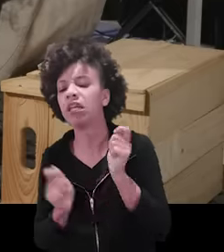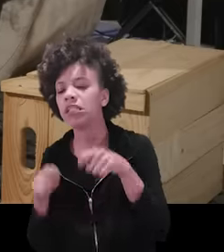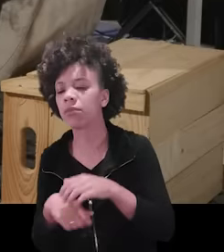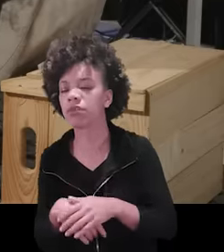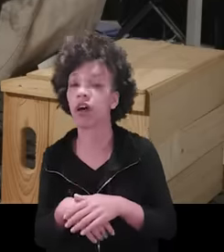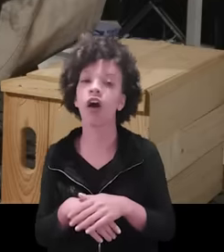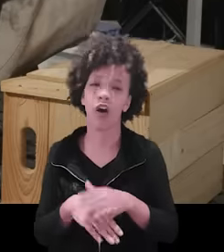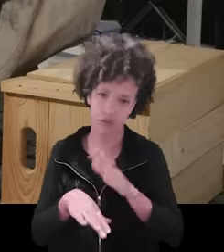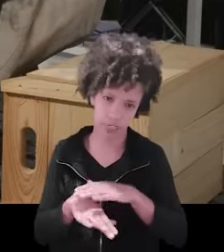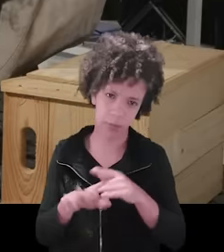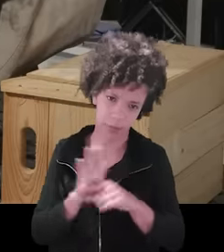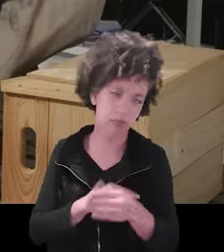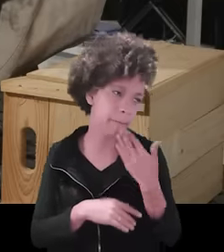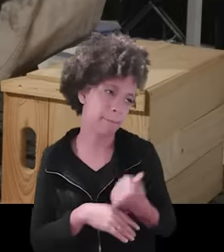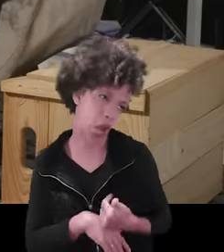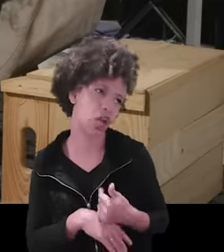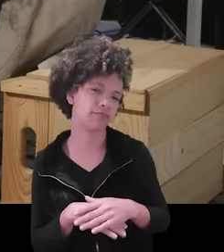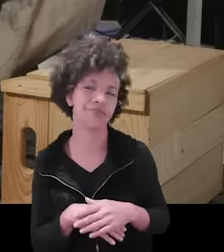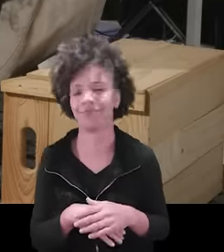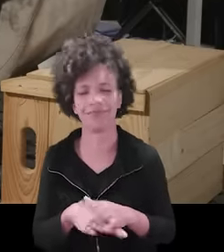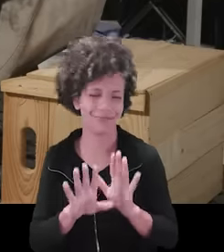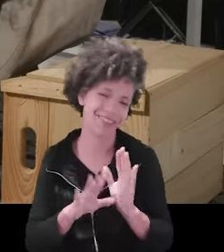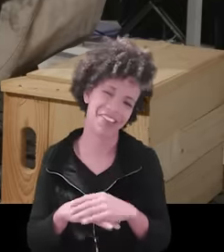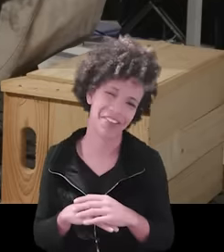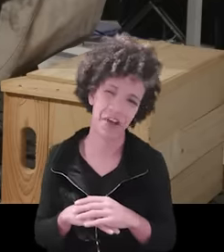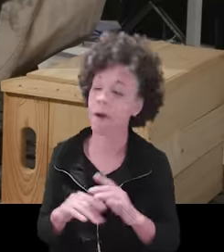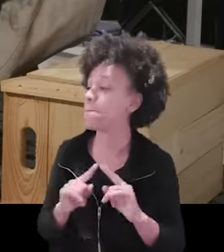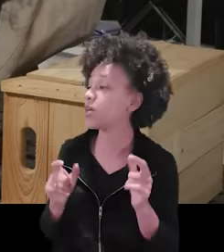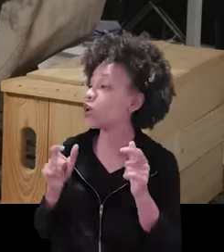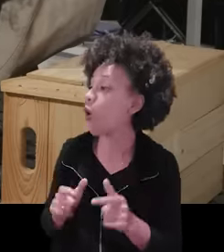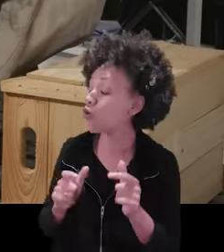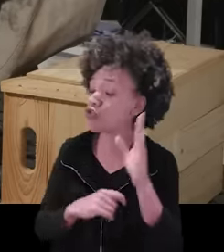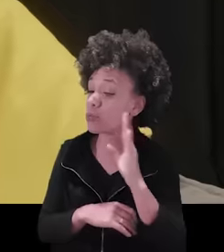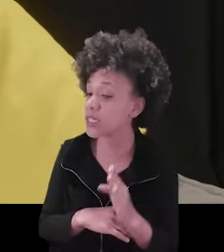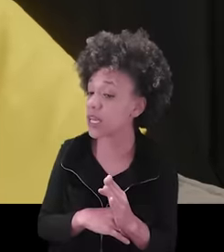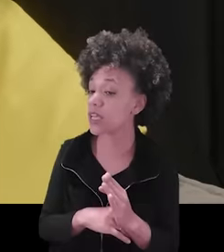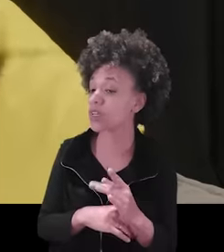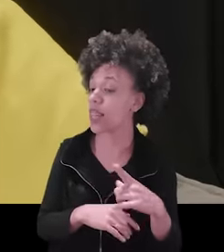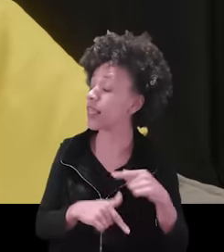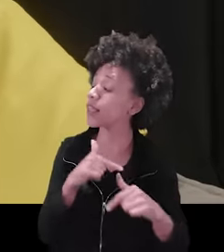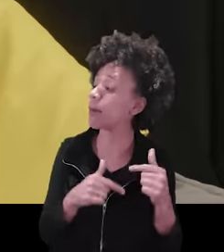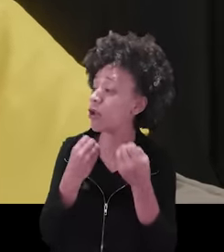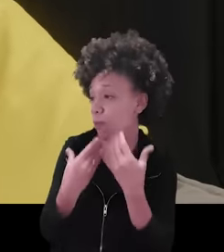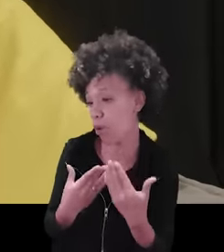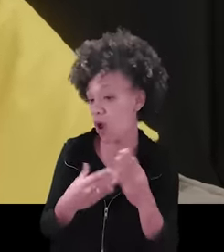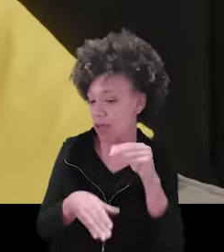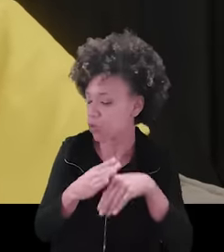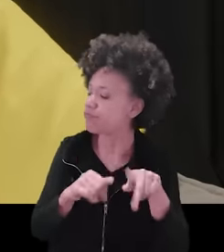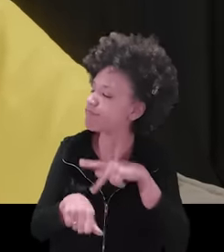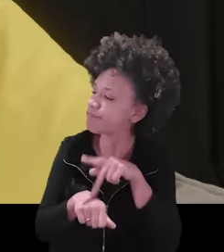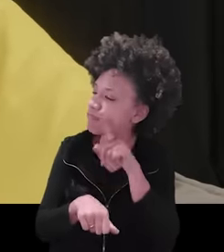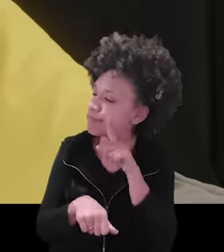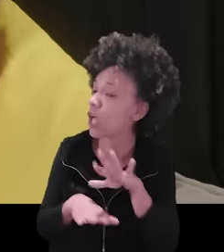conseguir Na verdade eu vou fazer essa vai faz que eu tô melhor que eu não é um dos brasileiros mais estão empregados nos